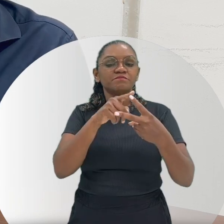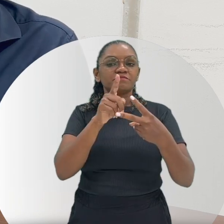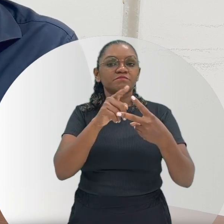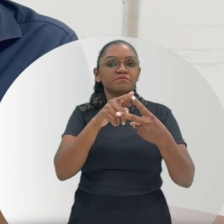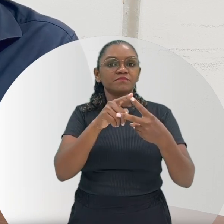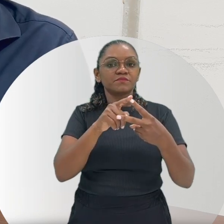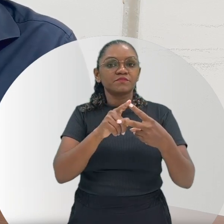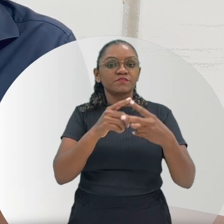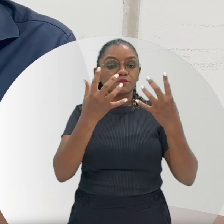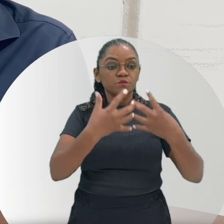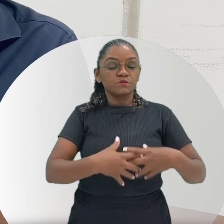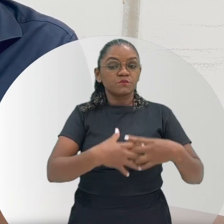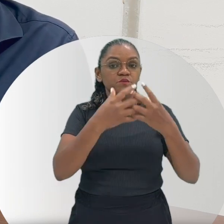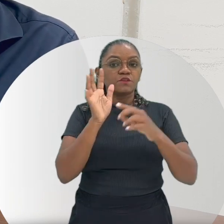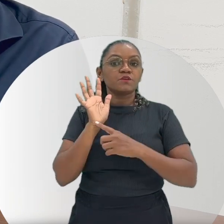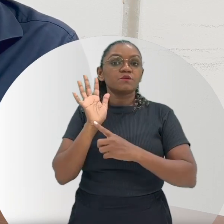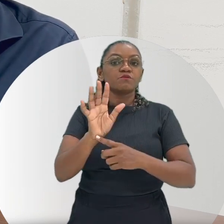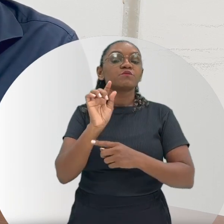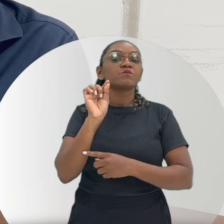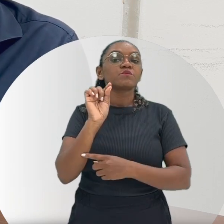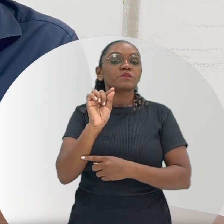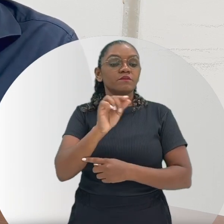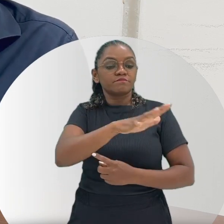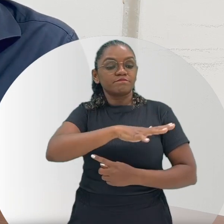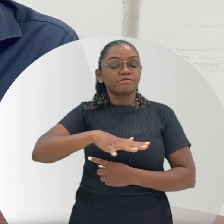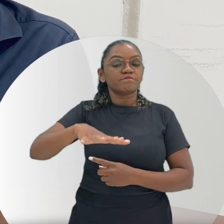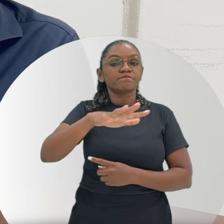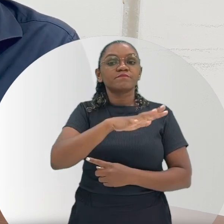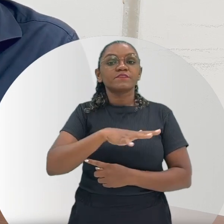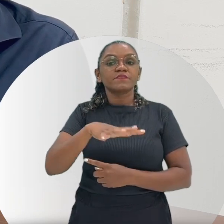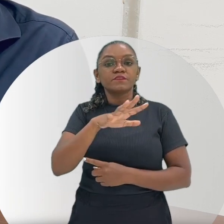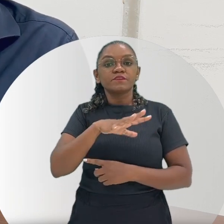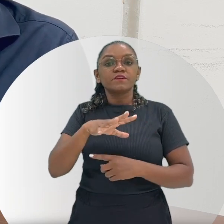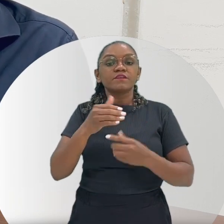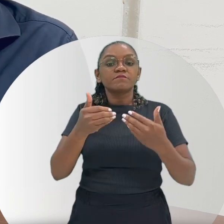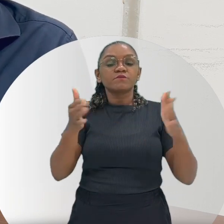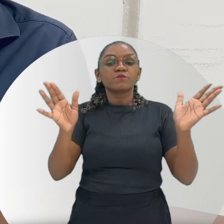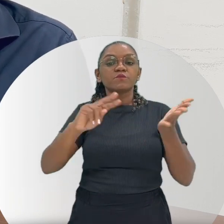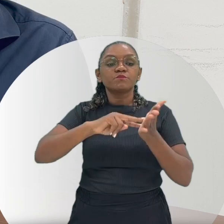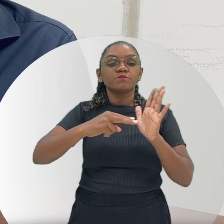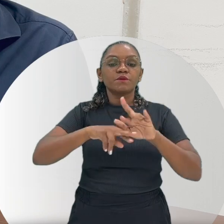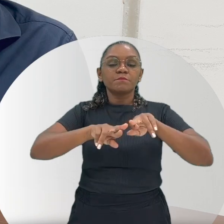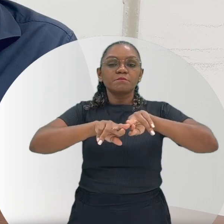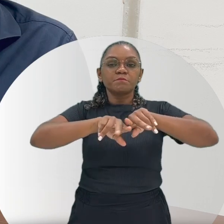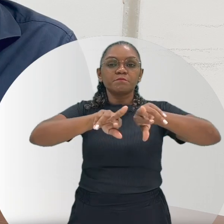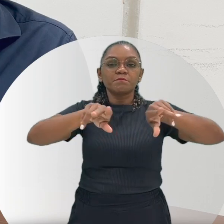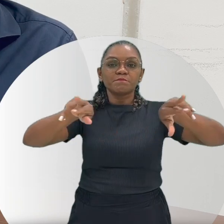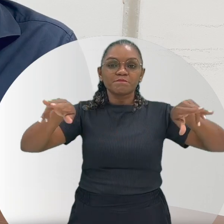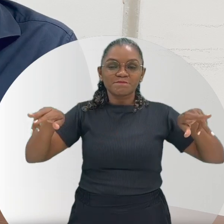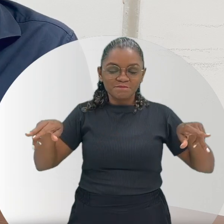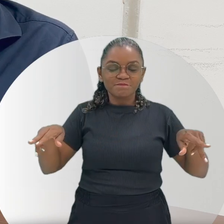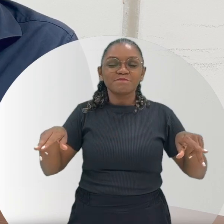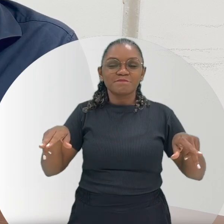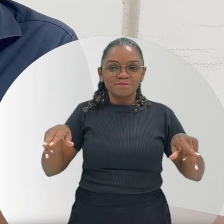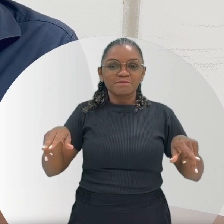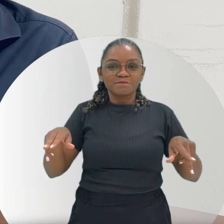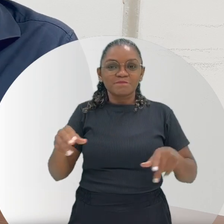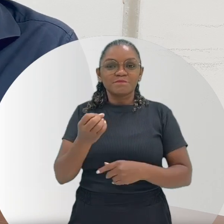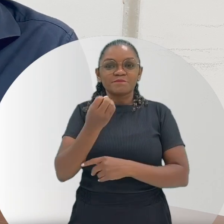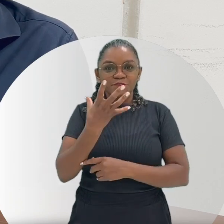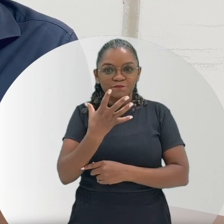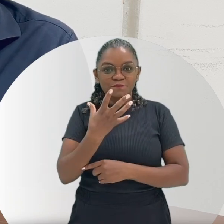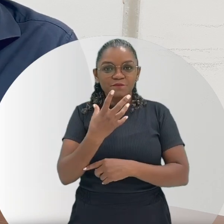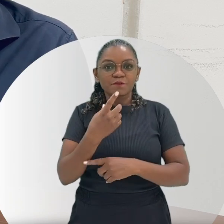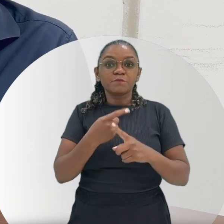o IFRO mostrou-se como um ambiente aberto à diversidade. O IFRO mostrou-se um ambiente